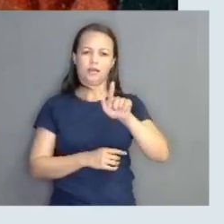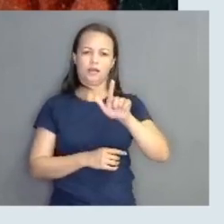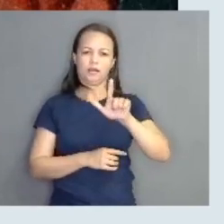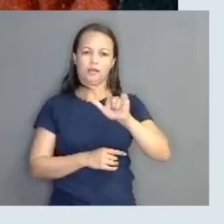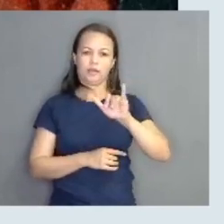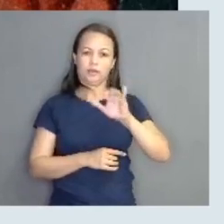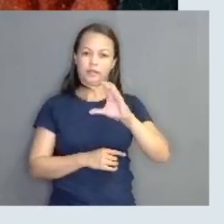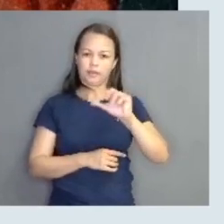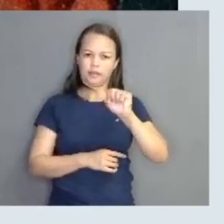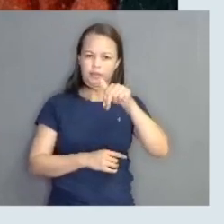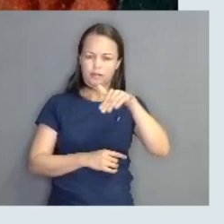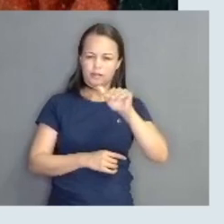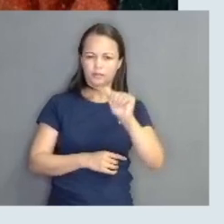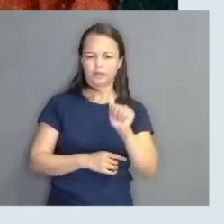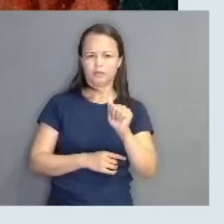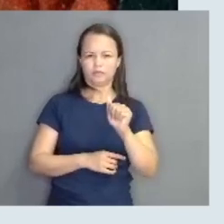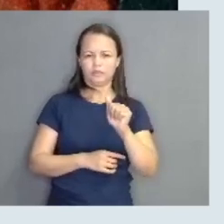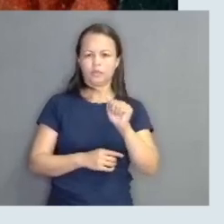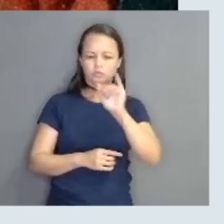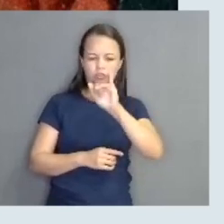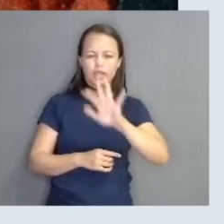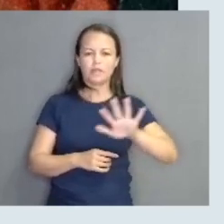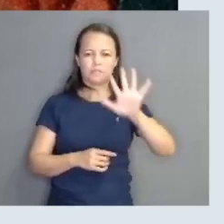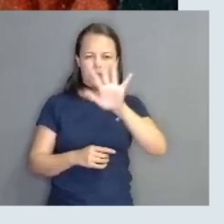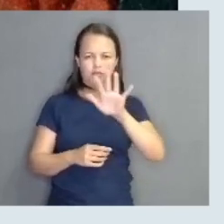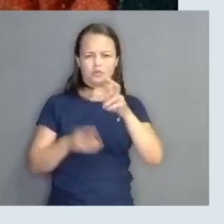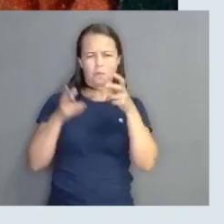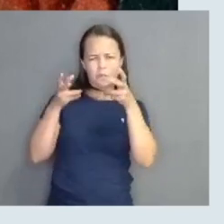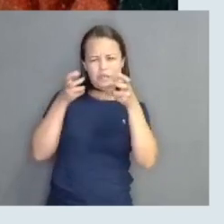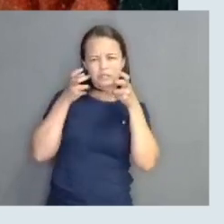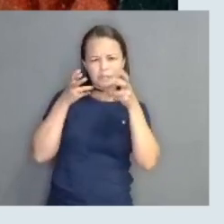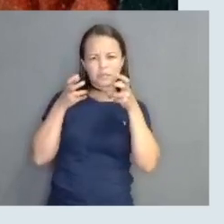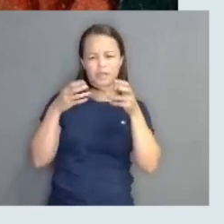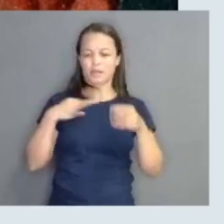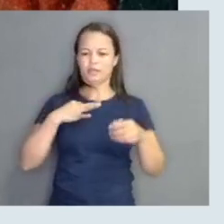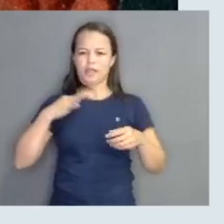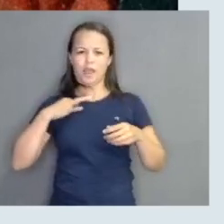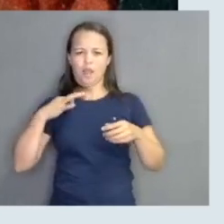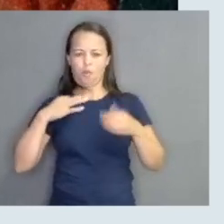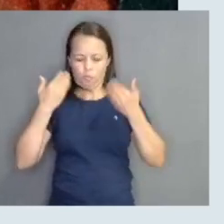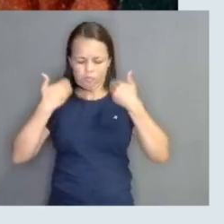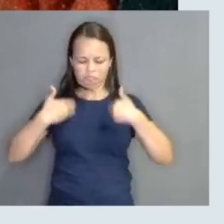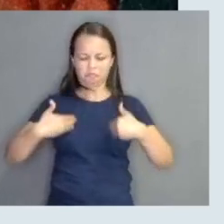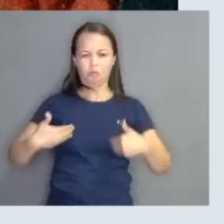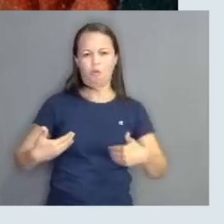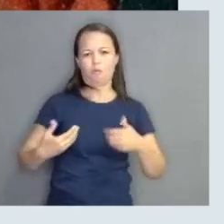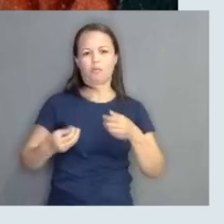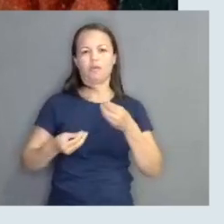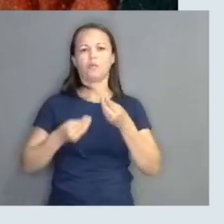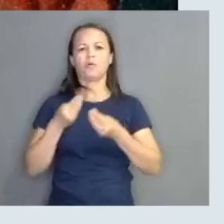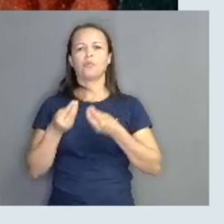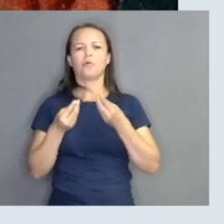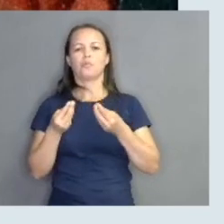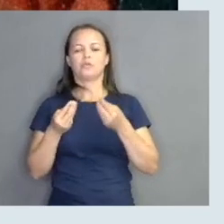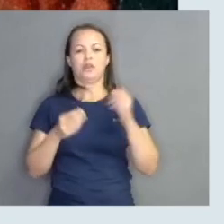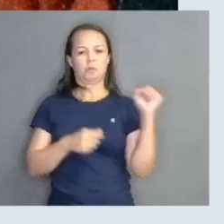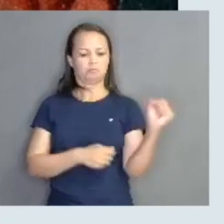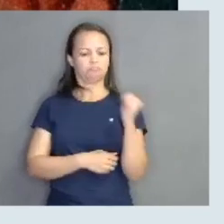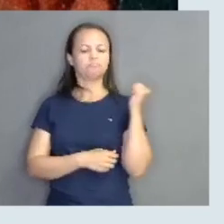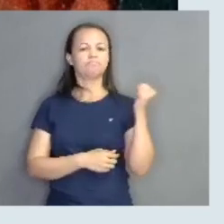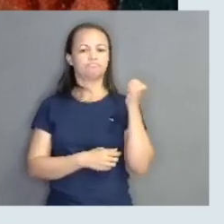Vocês podem perceber que a roupa dele, a forma dele se vestir, denota